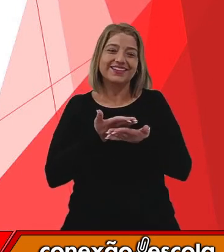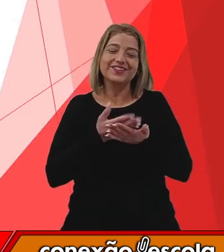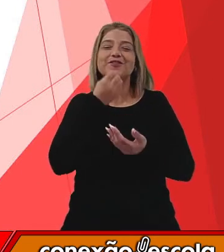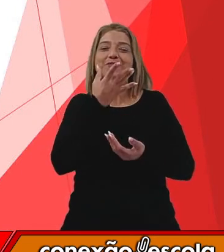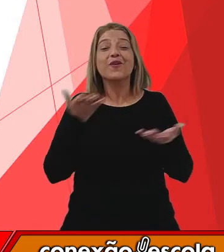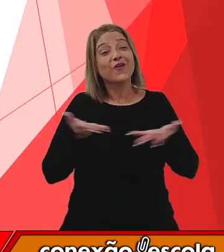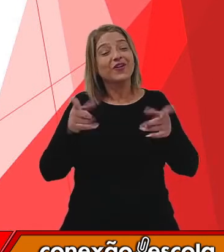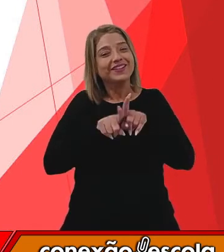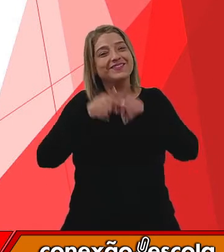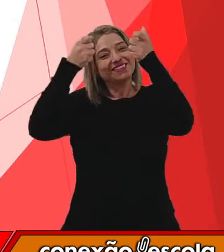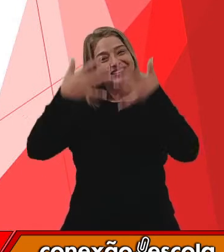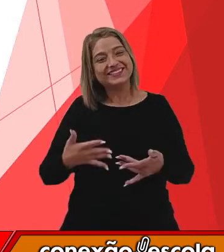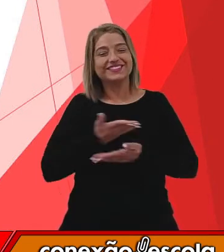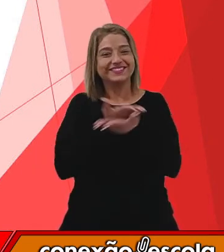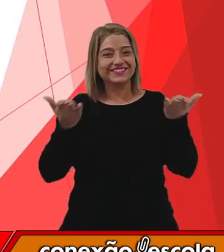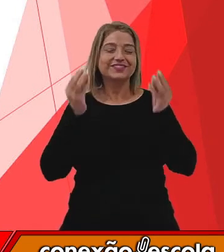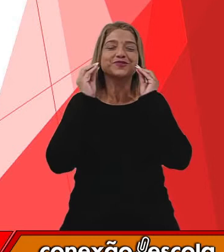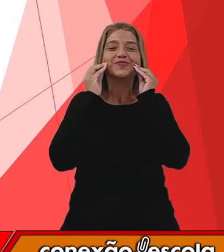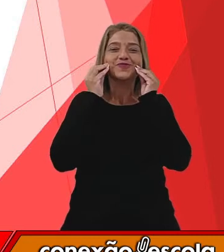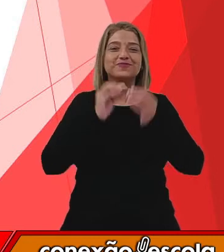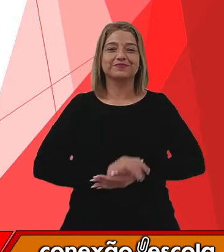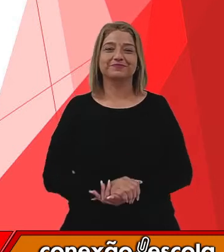muito bom falar com vocês. Um beijo.